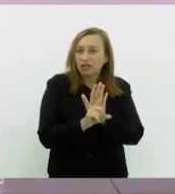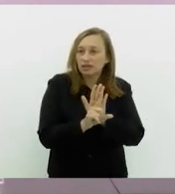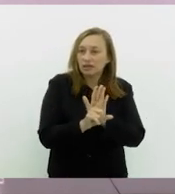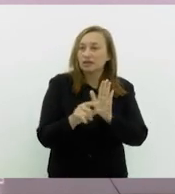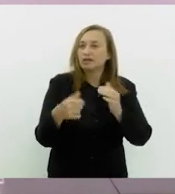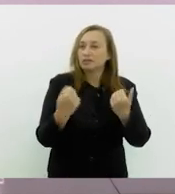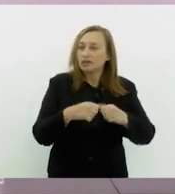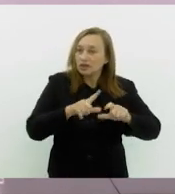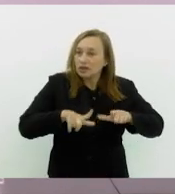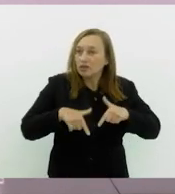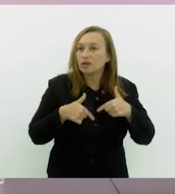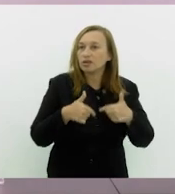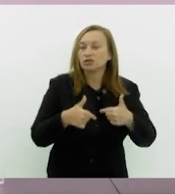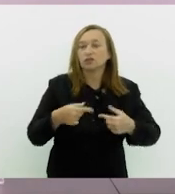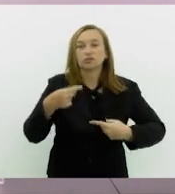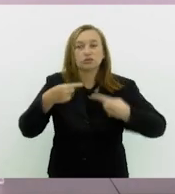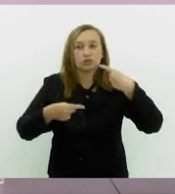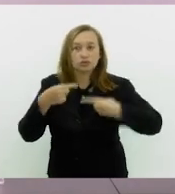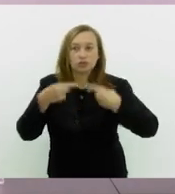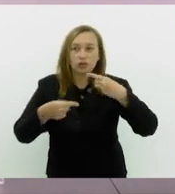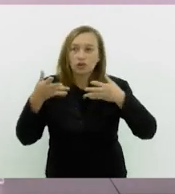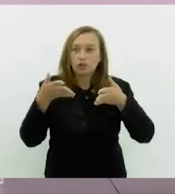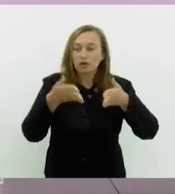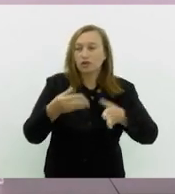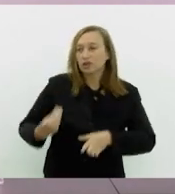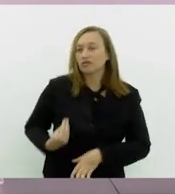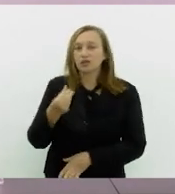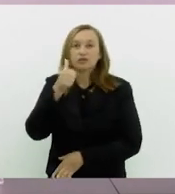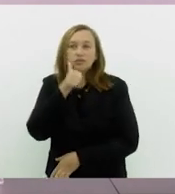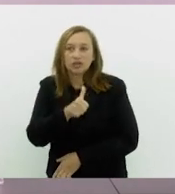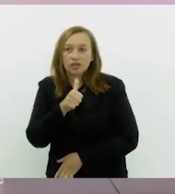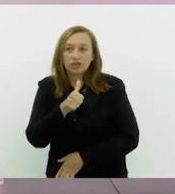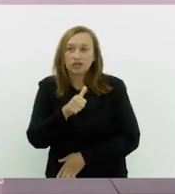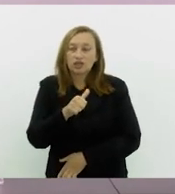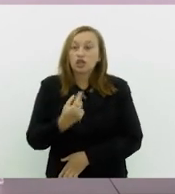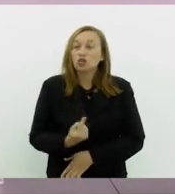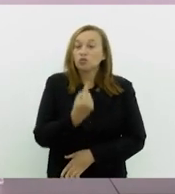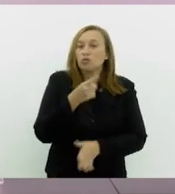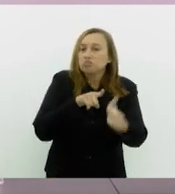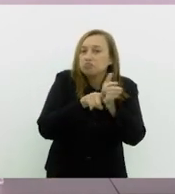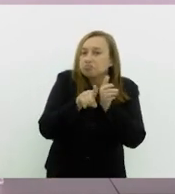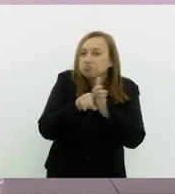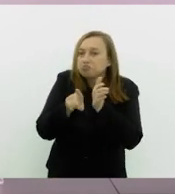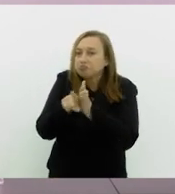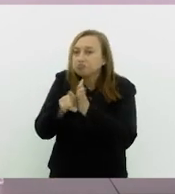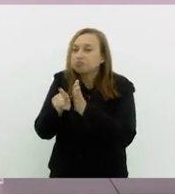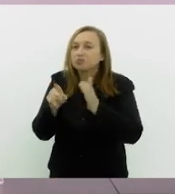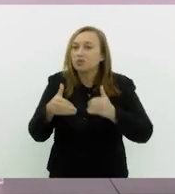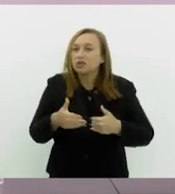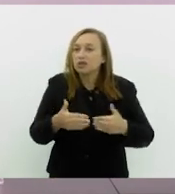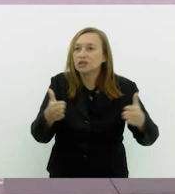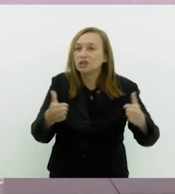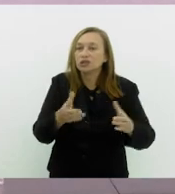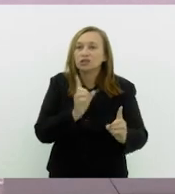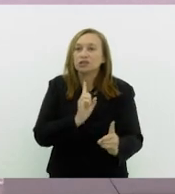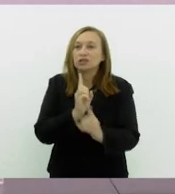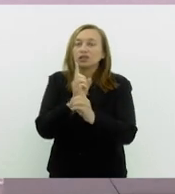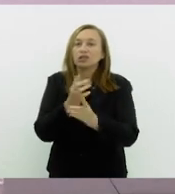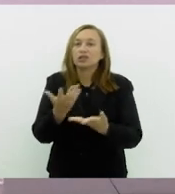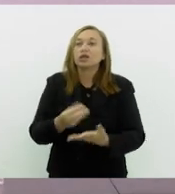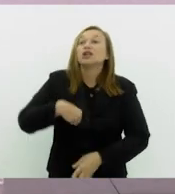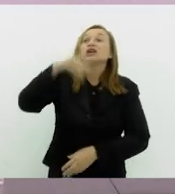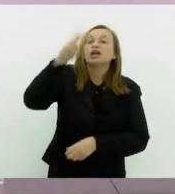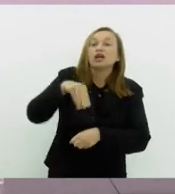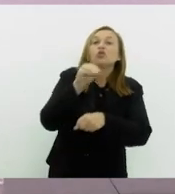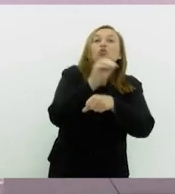se ocupar com um debate tão central na vida das mulheres. E uma das perguntas que a gente abre esse nosso encontro é: quem cuida